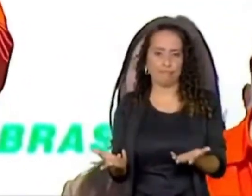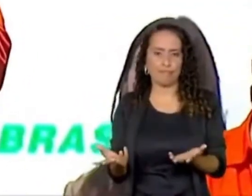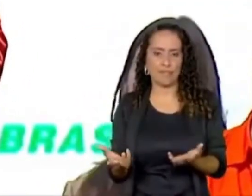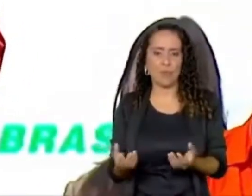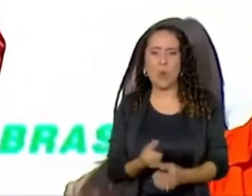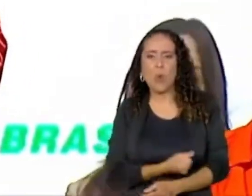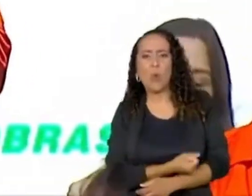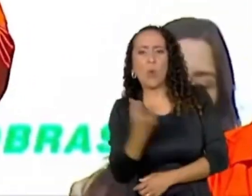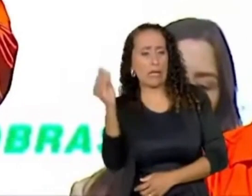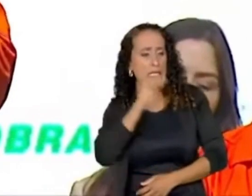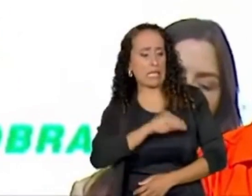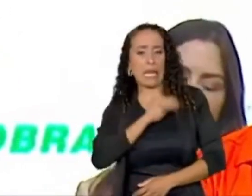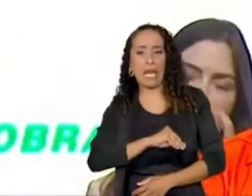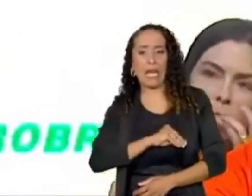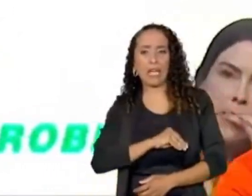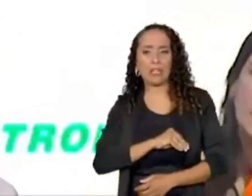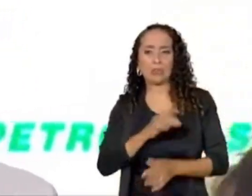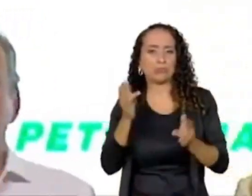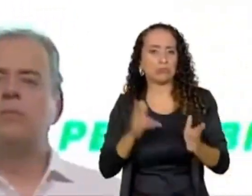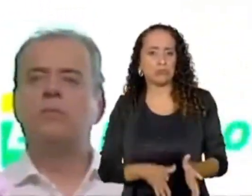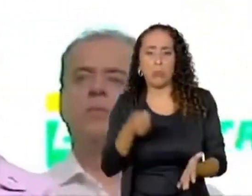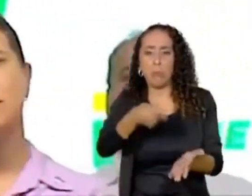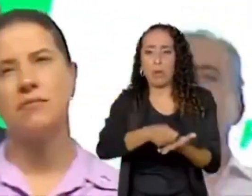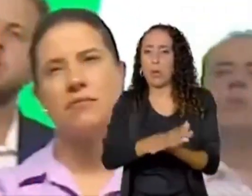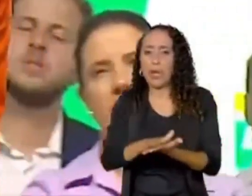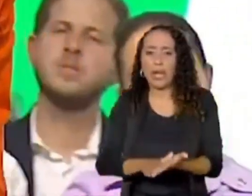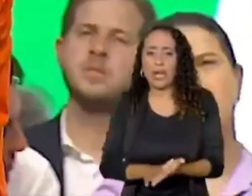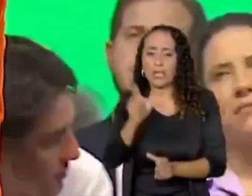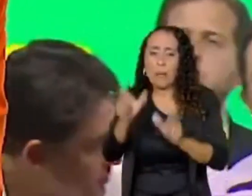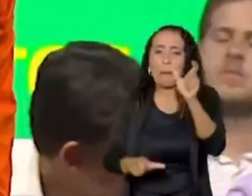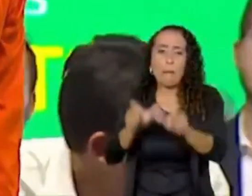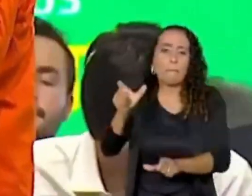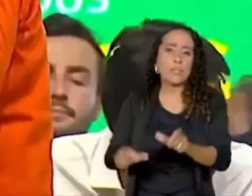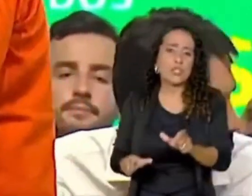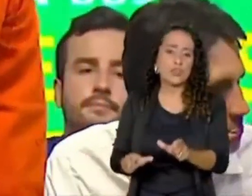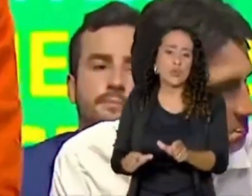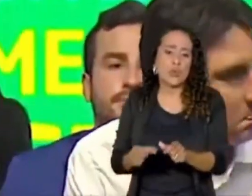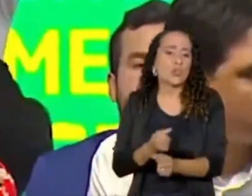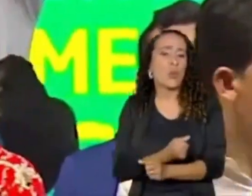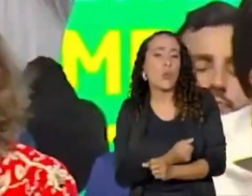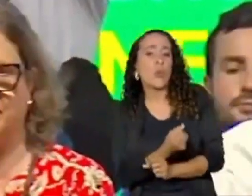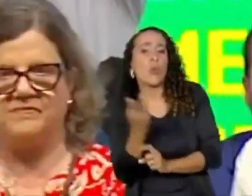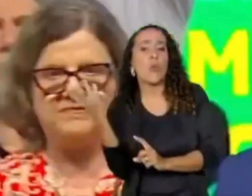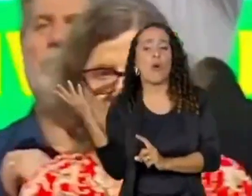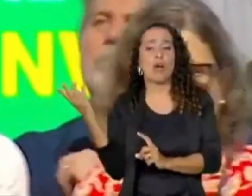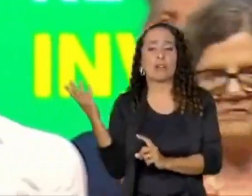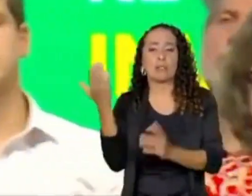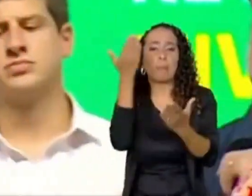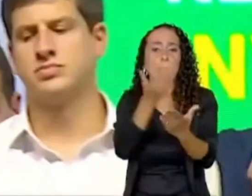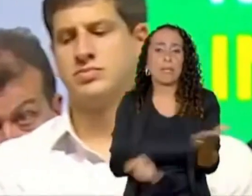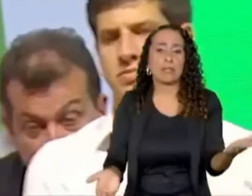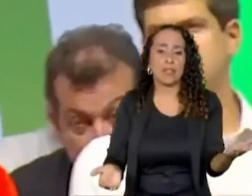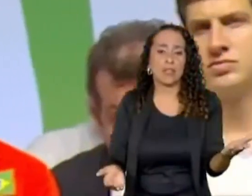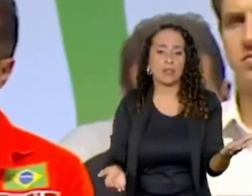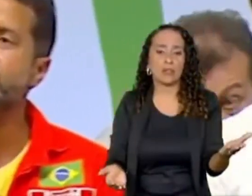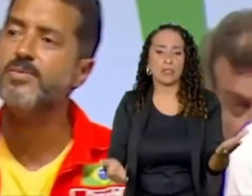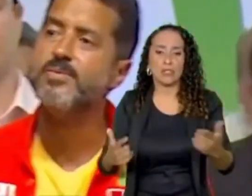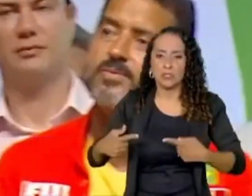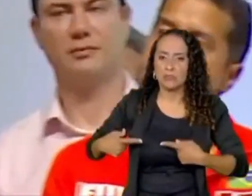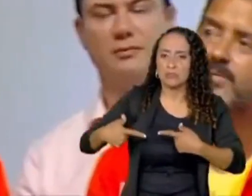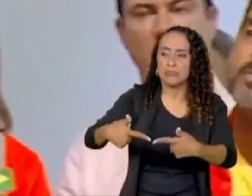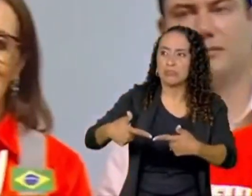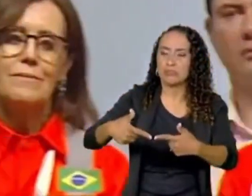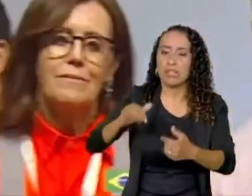deixou de ser pago? Quantas pessoas têm benefício nesse país? Quanto que esse país perdeu na sua competitividade